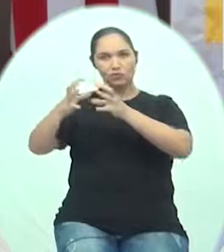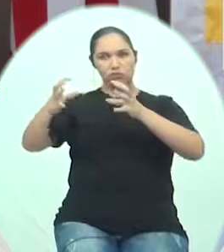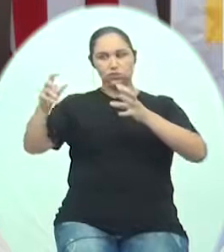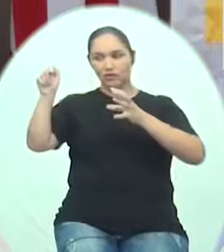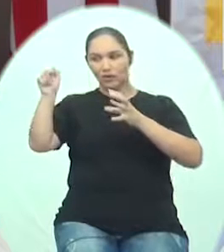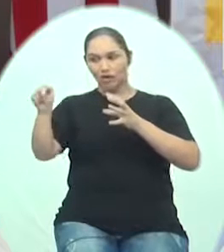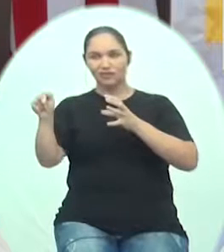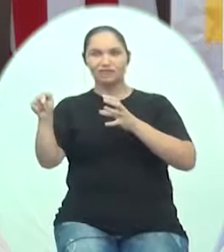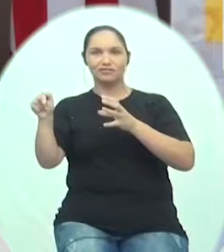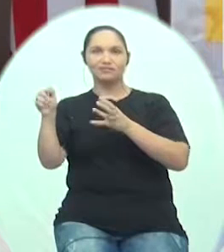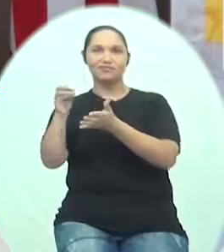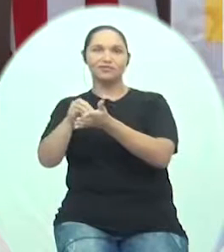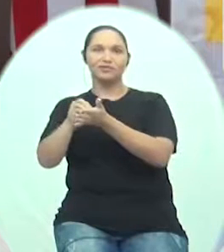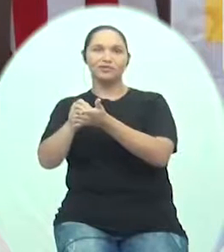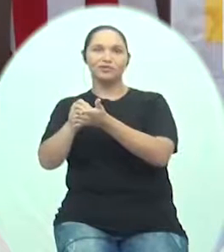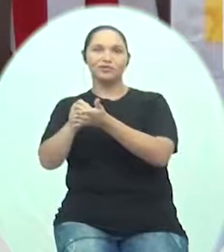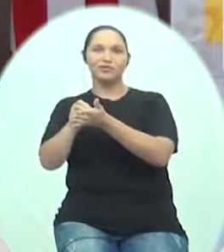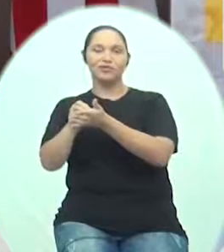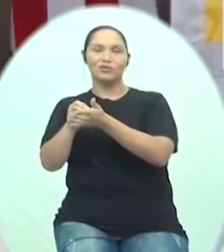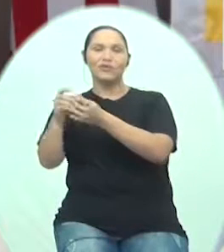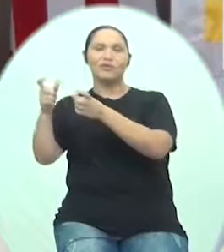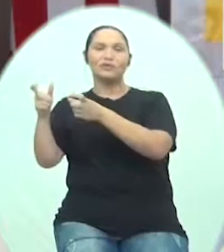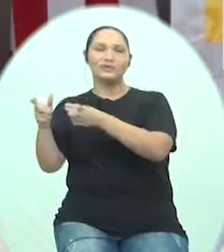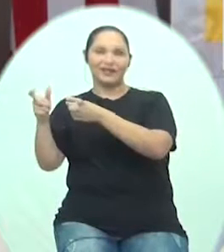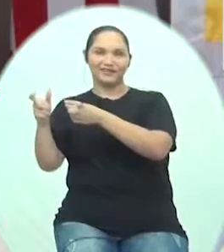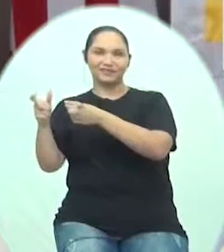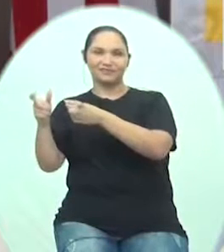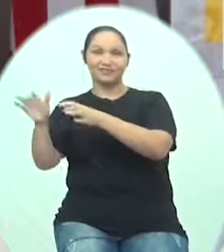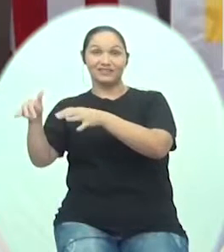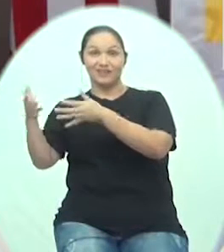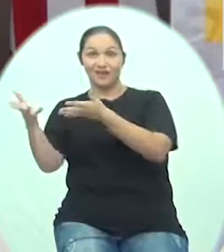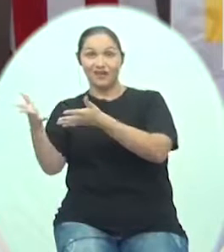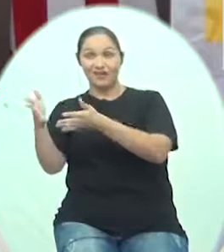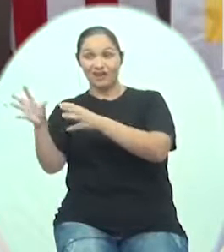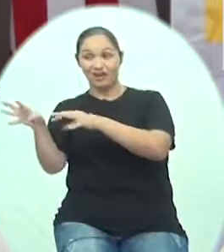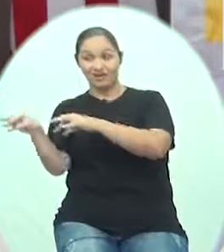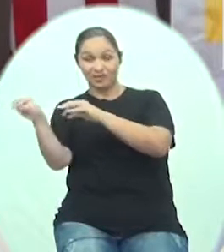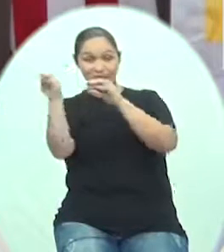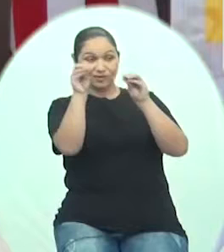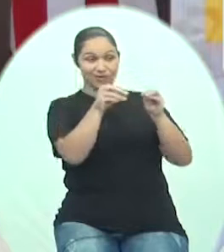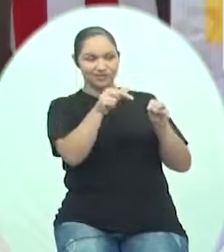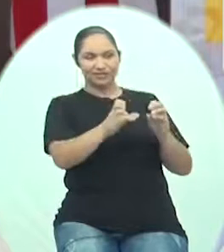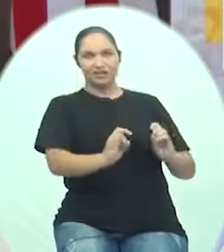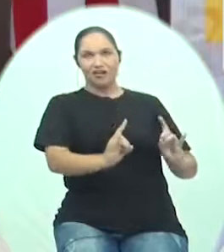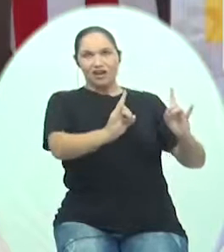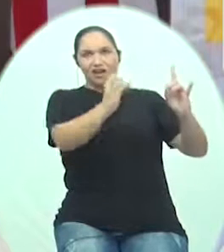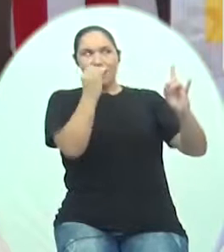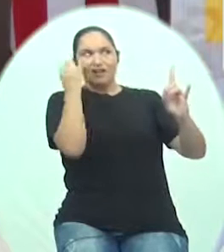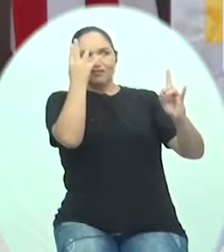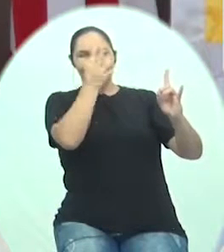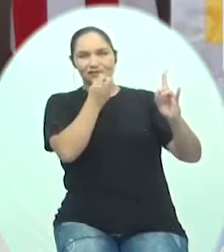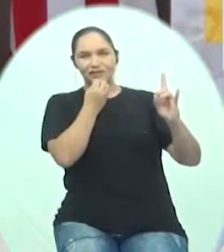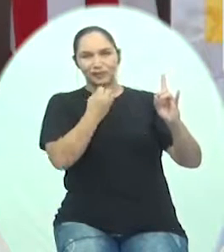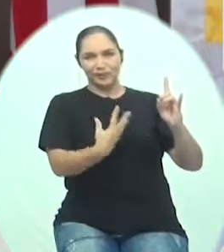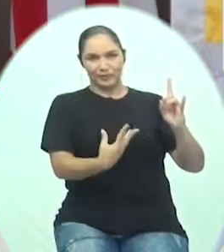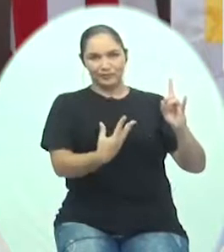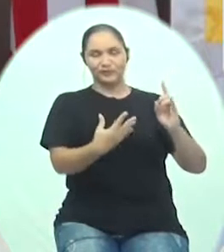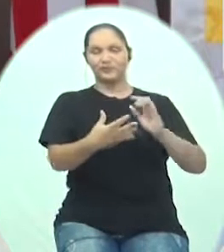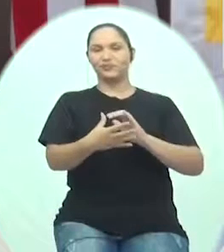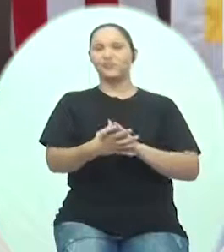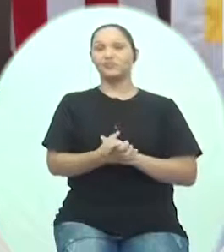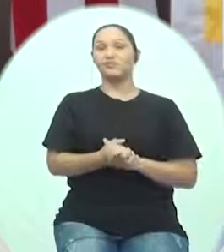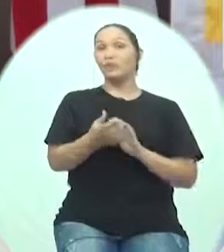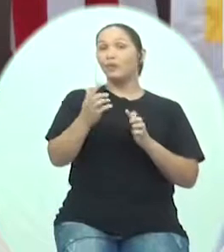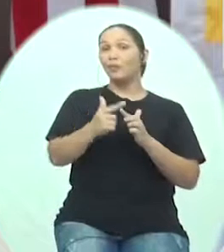Laboratórios enfim um clínicas da cidade de crma que cada vez mais se